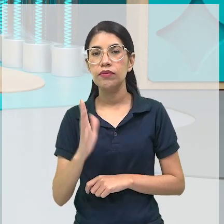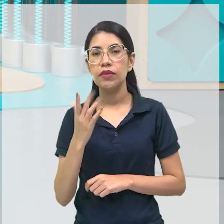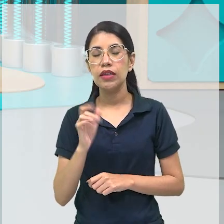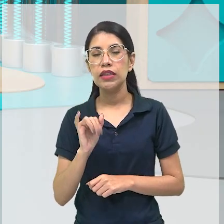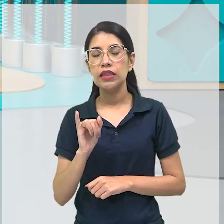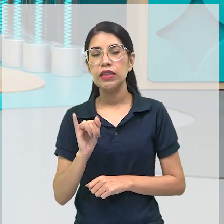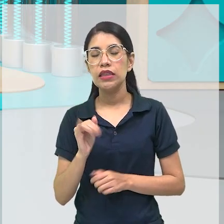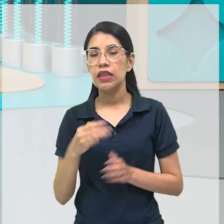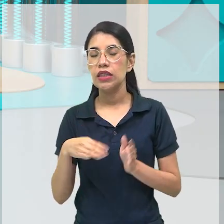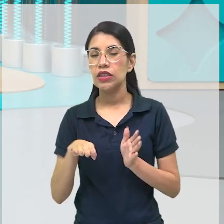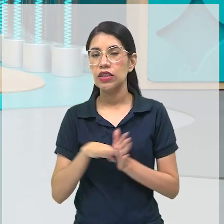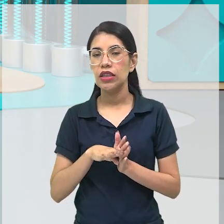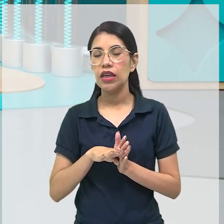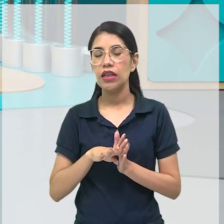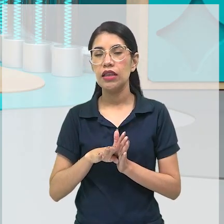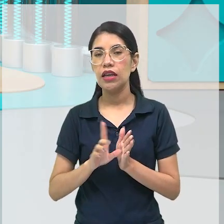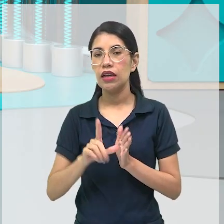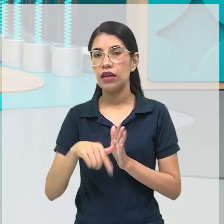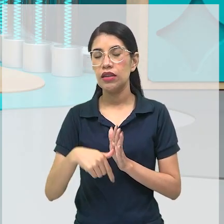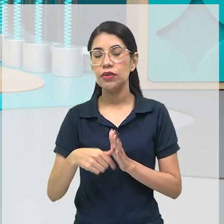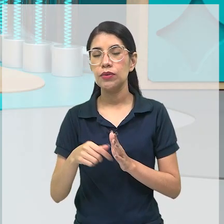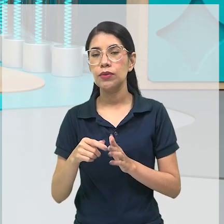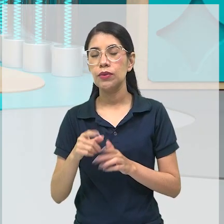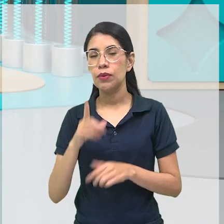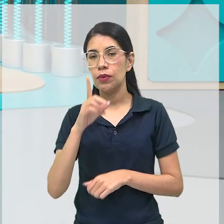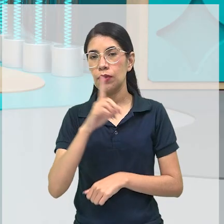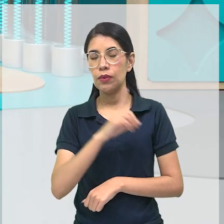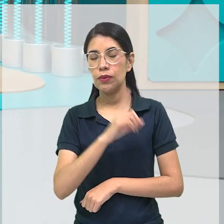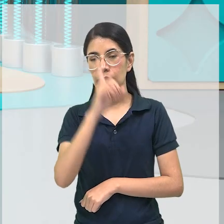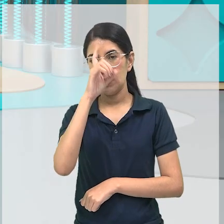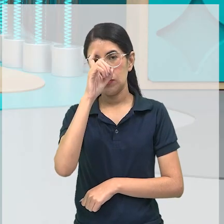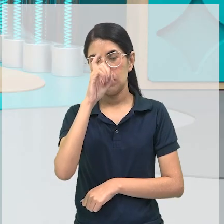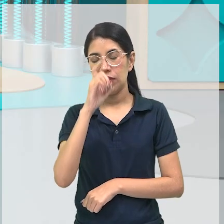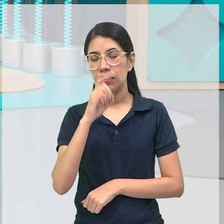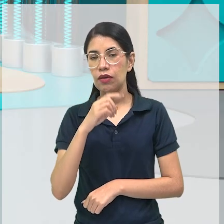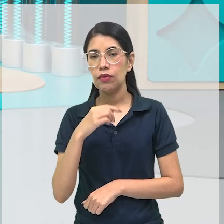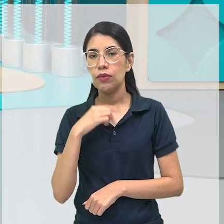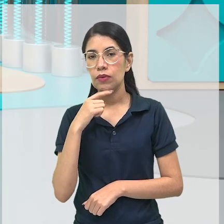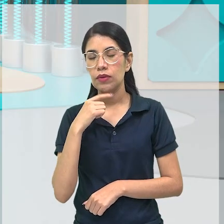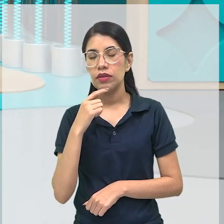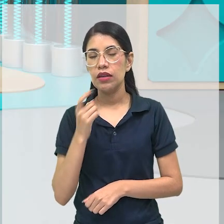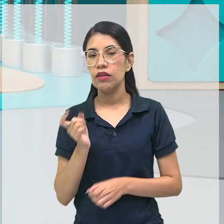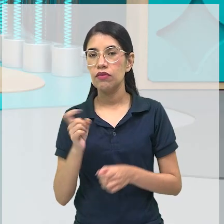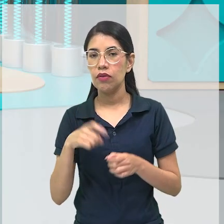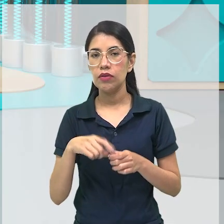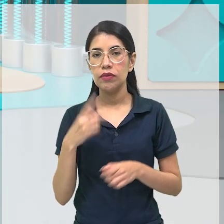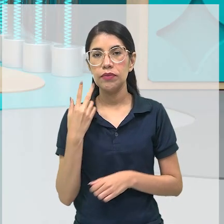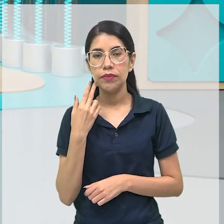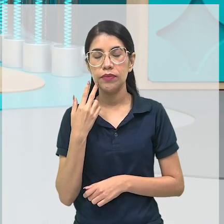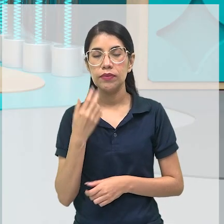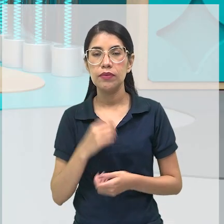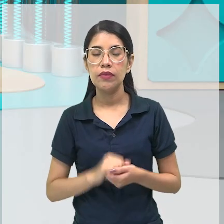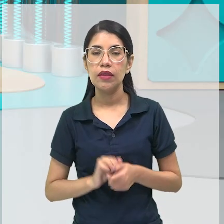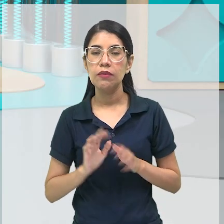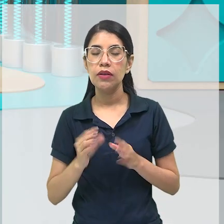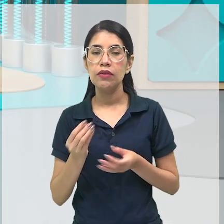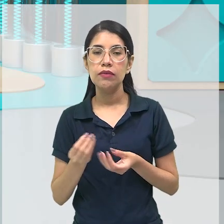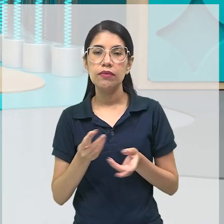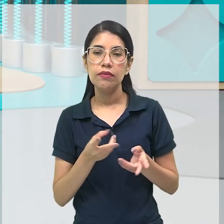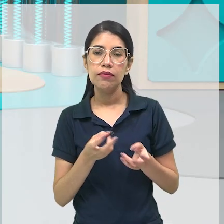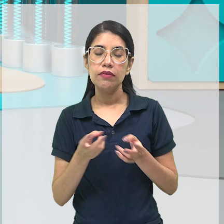tarde demais. Mas quais são os sinais da hemorragia interna que a gente possa ver para que possa, pelo